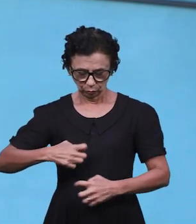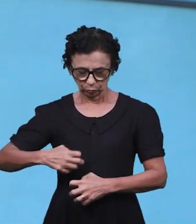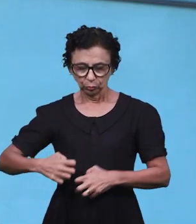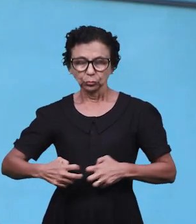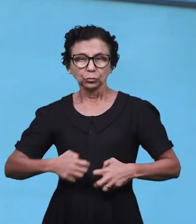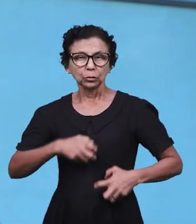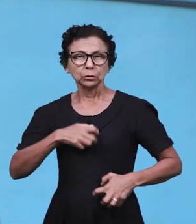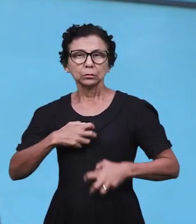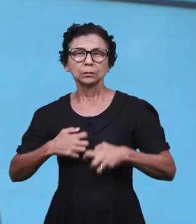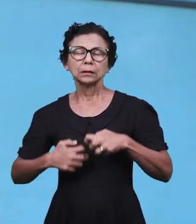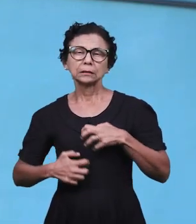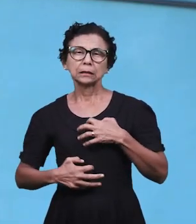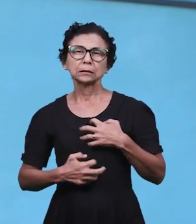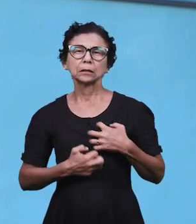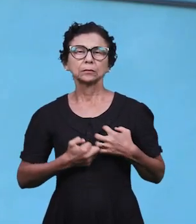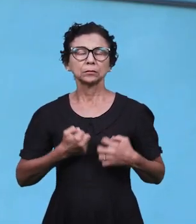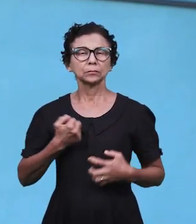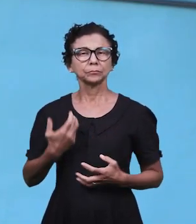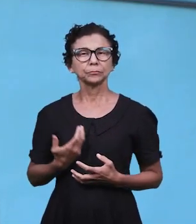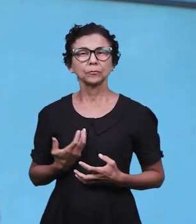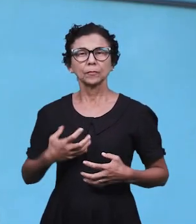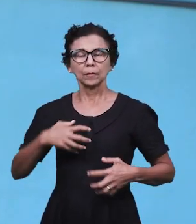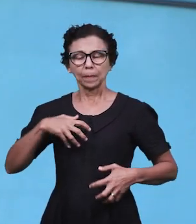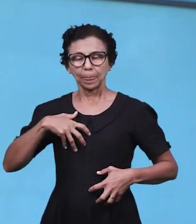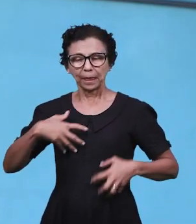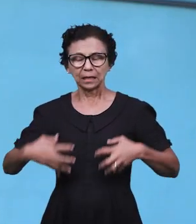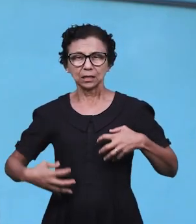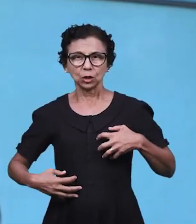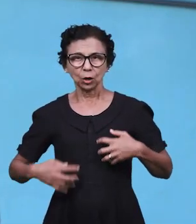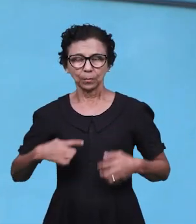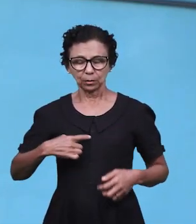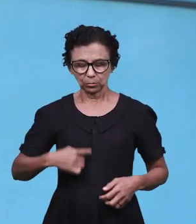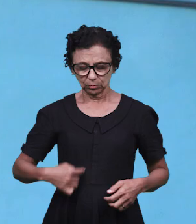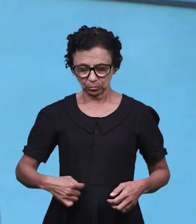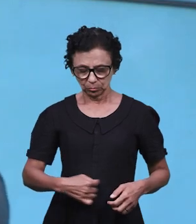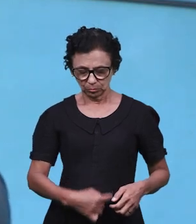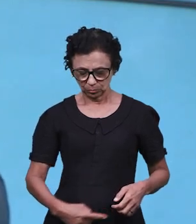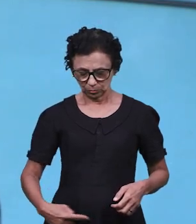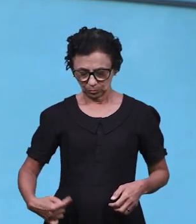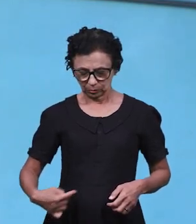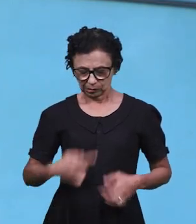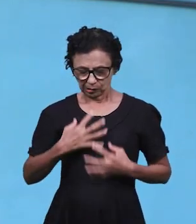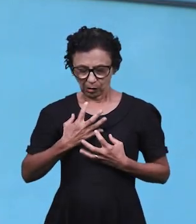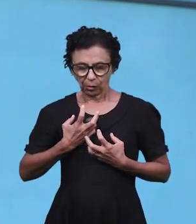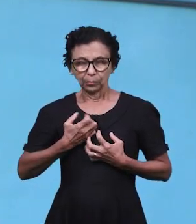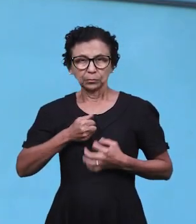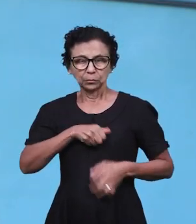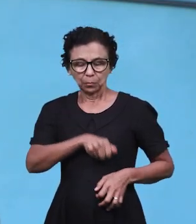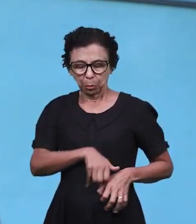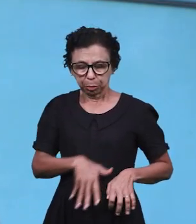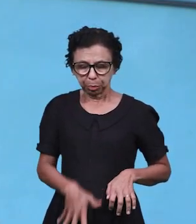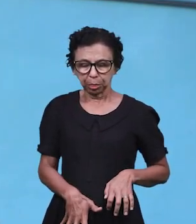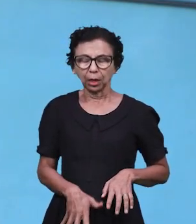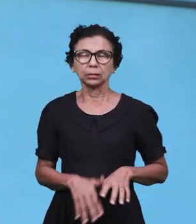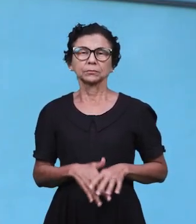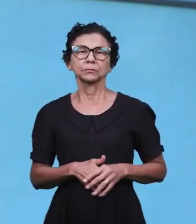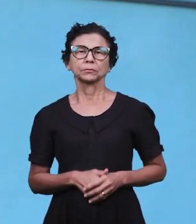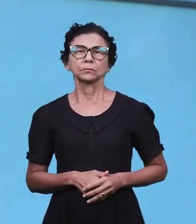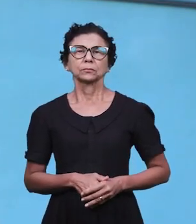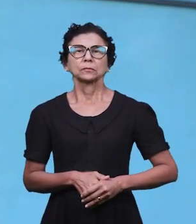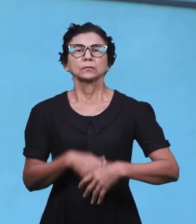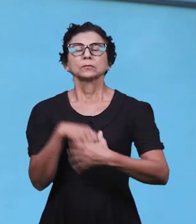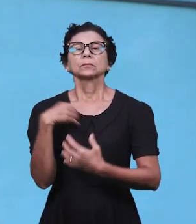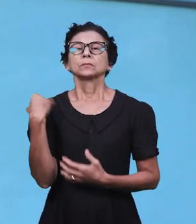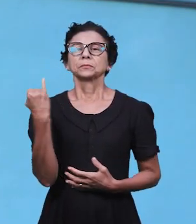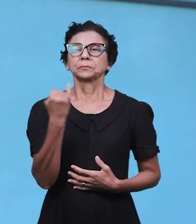sistema aí da mastigação, o nosso estômago, o nosso intestino, todo esse complexo. Então a saliva ela tem